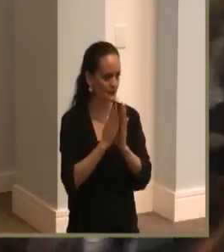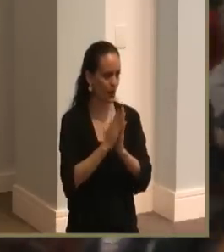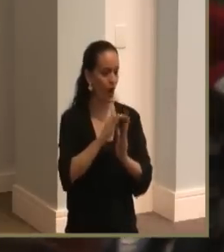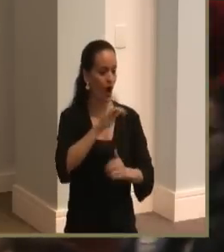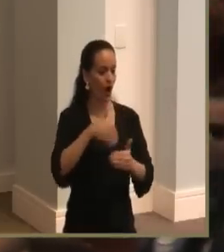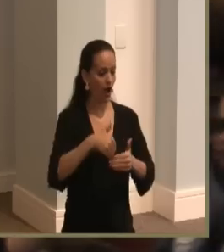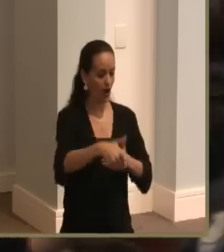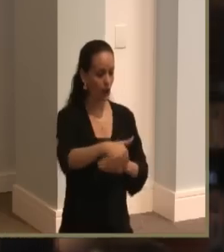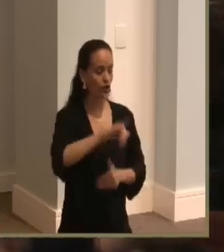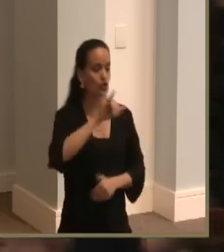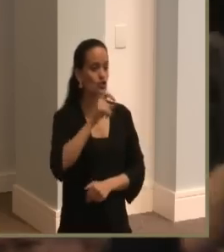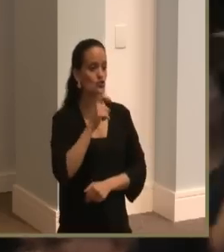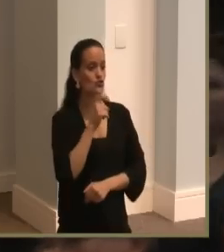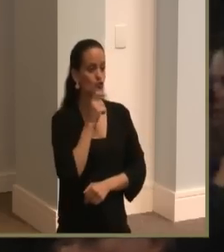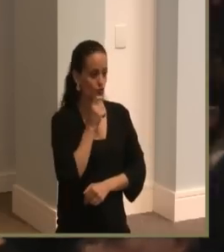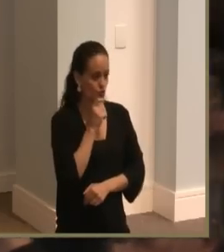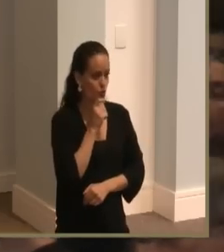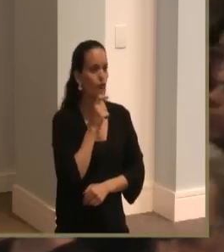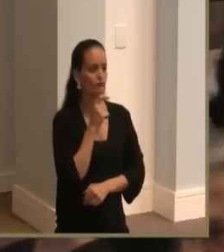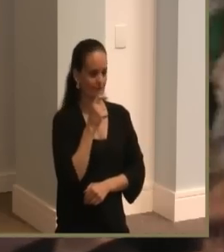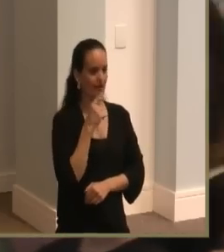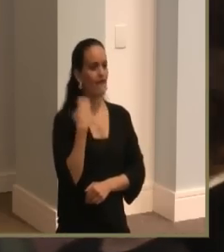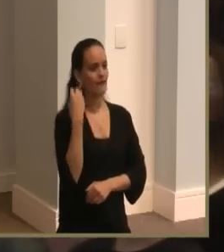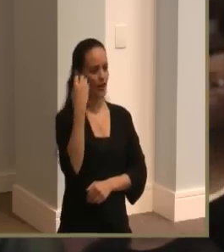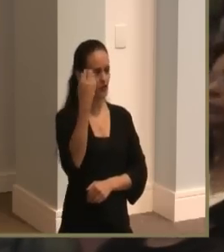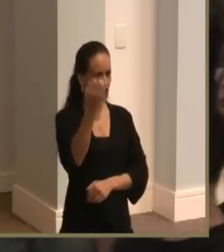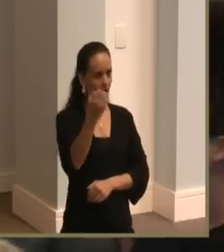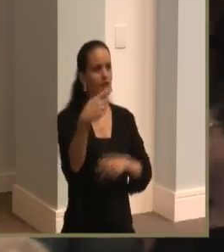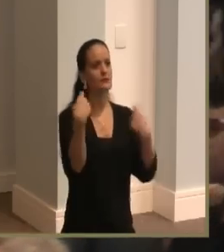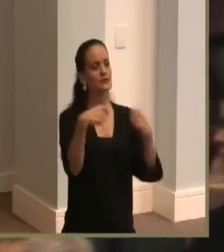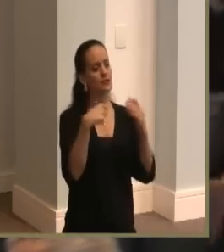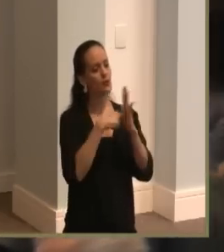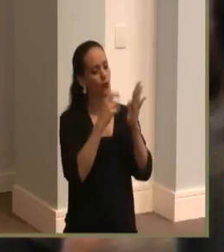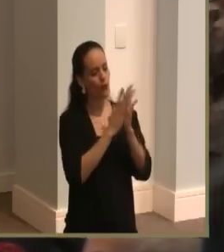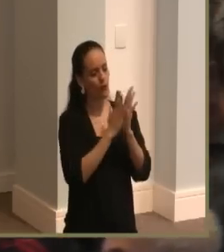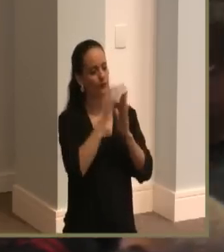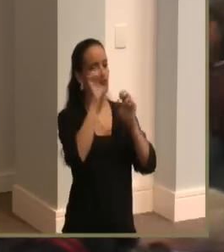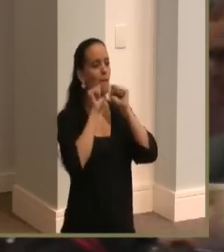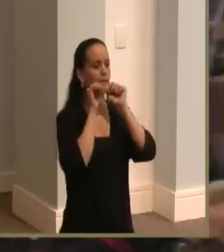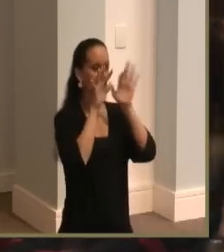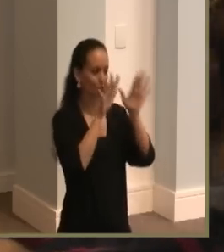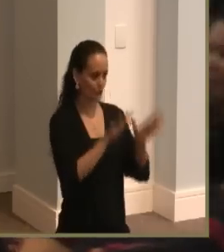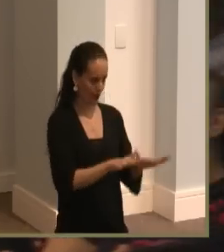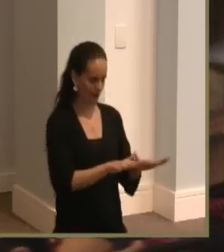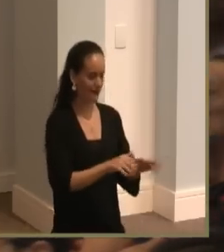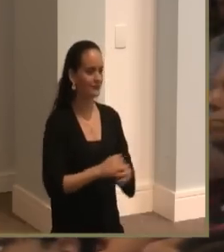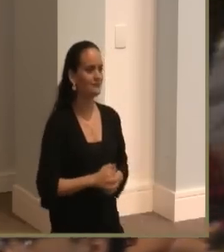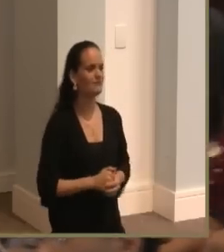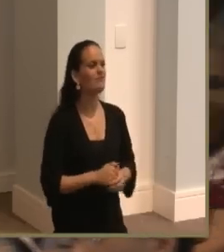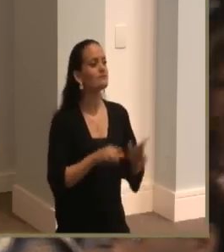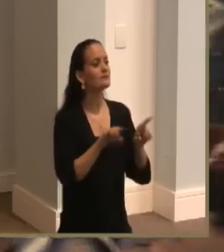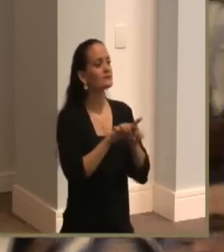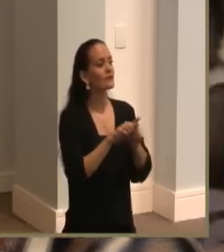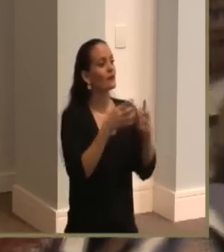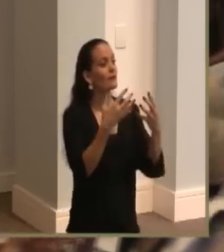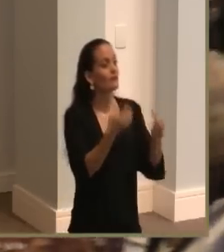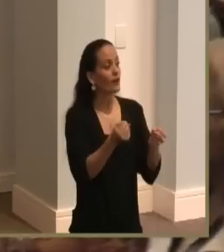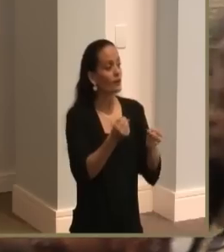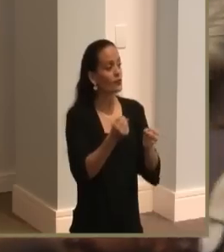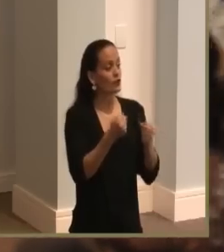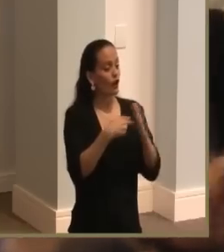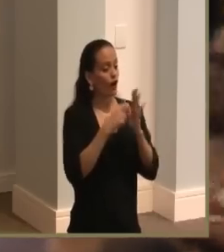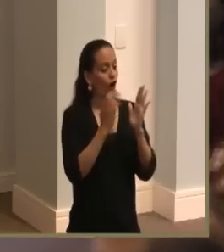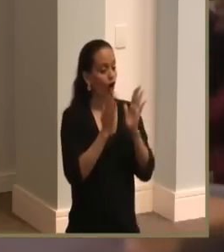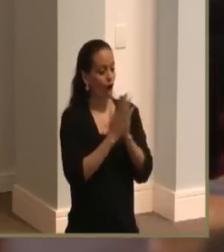julho, alguns irmãos que estarão se ausentando, e nós devemos estar orando também por estes irmãos. E vamos orar também pela viagem